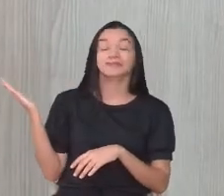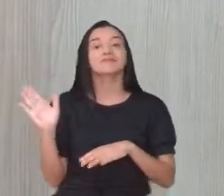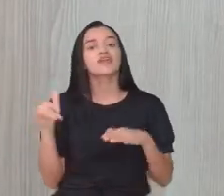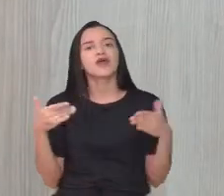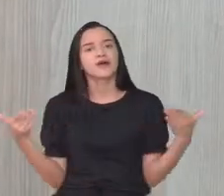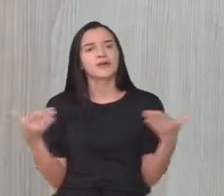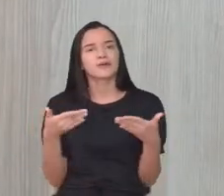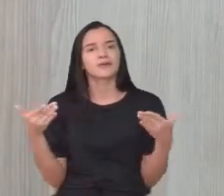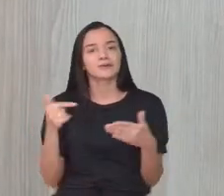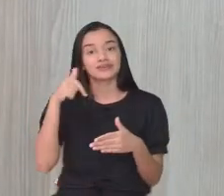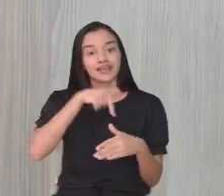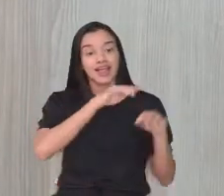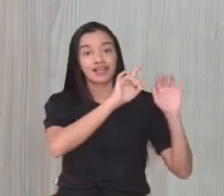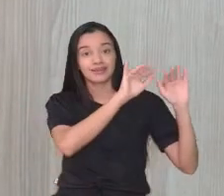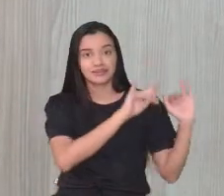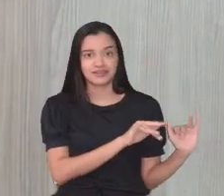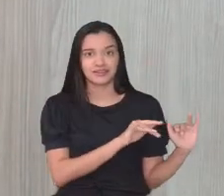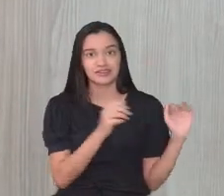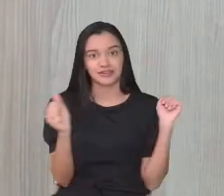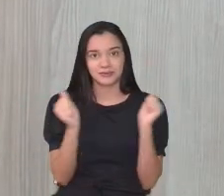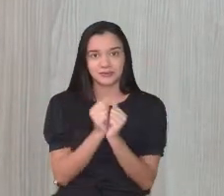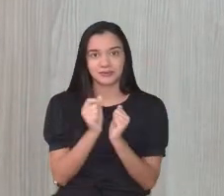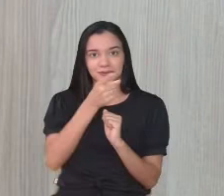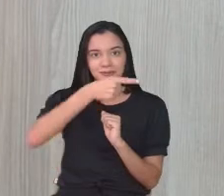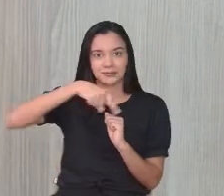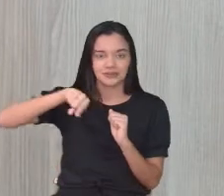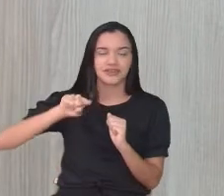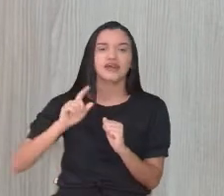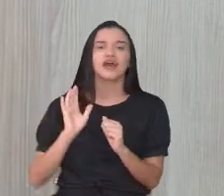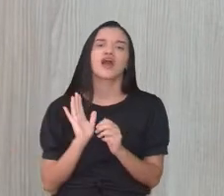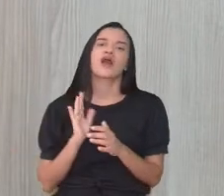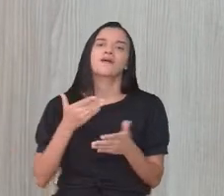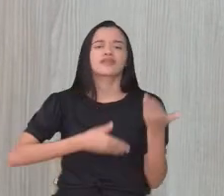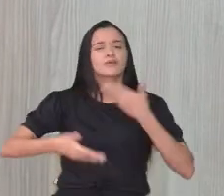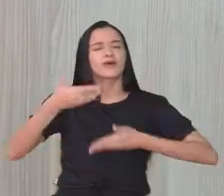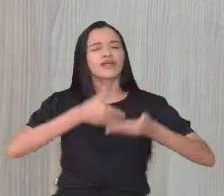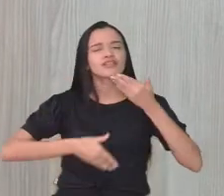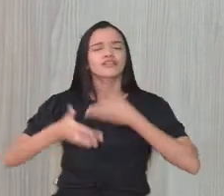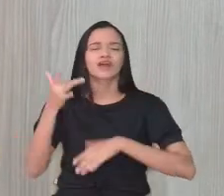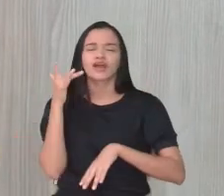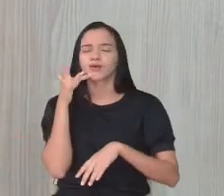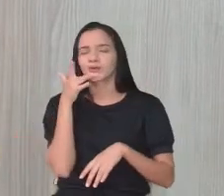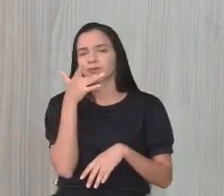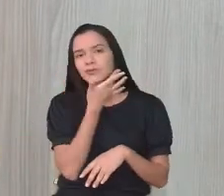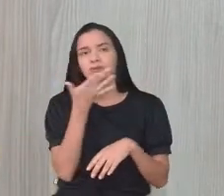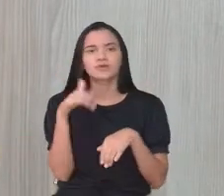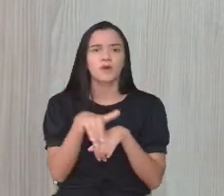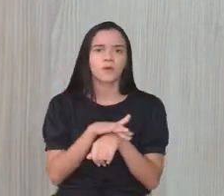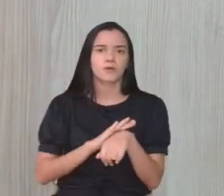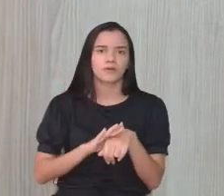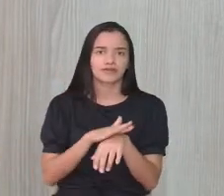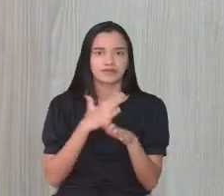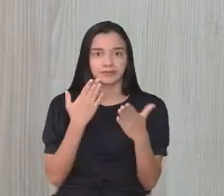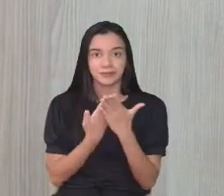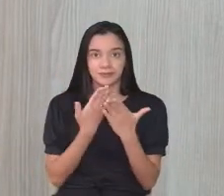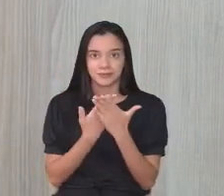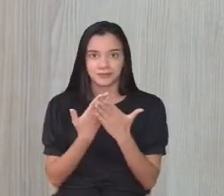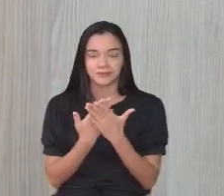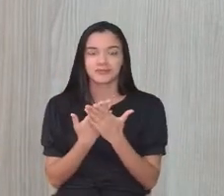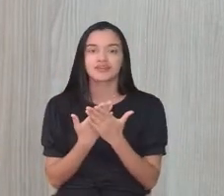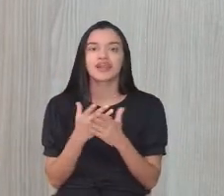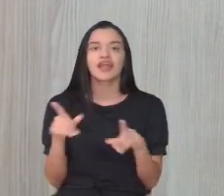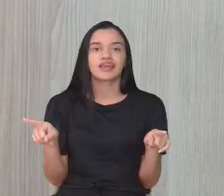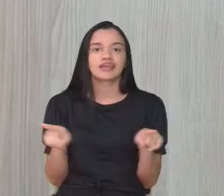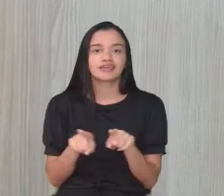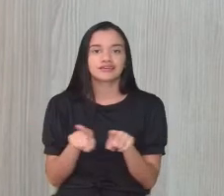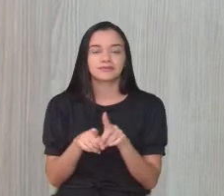hoje estarei aqui no chat com vocês, pra gente ter essa troca gostosa, conversar sobre a aula, não é? E eu